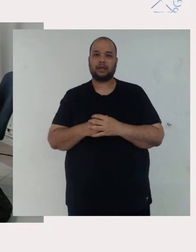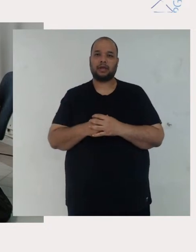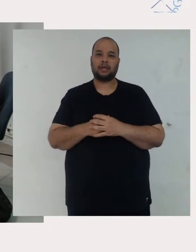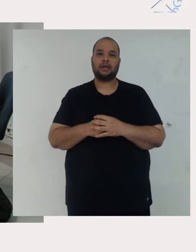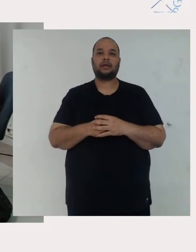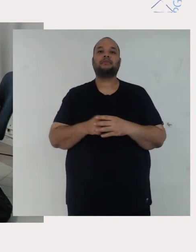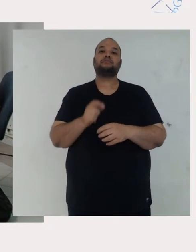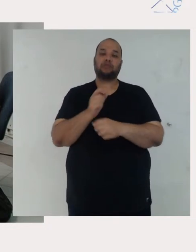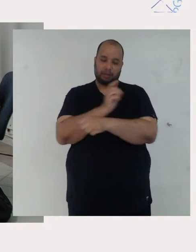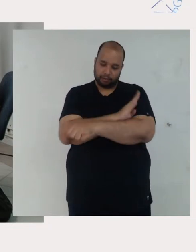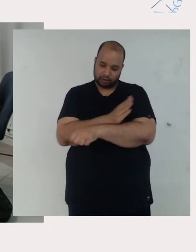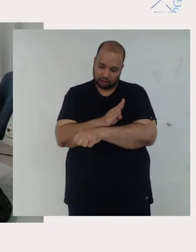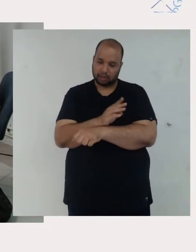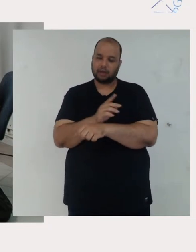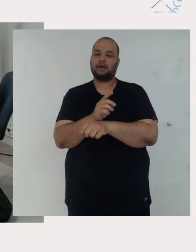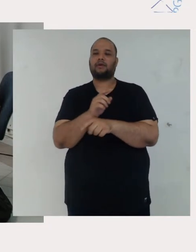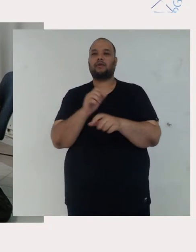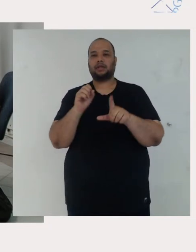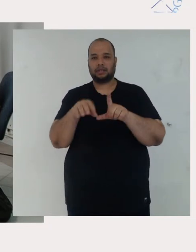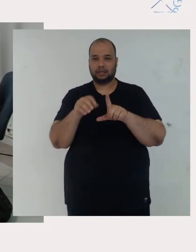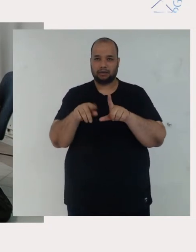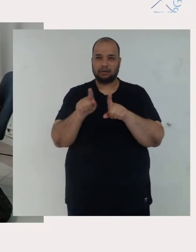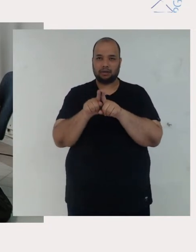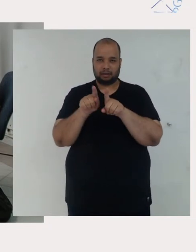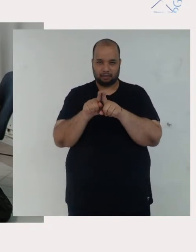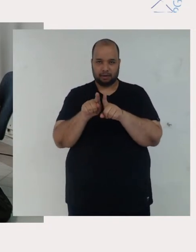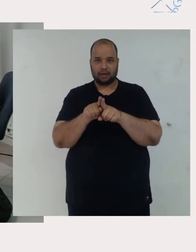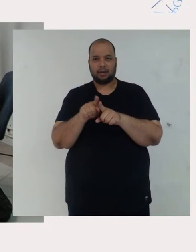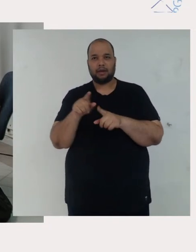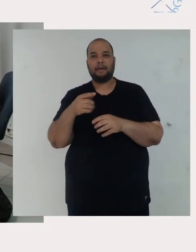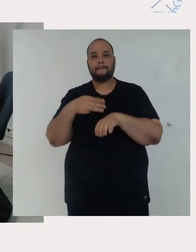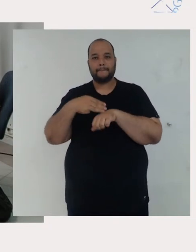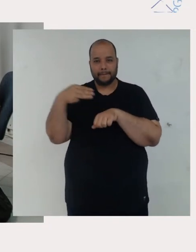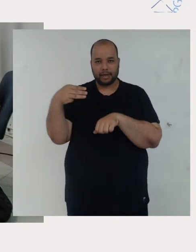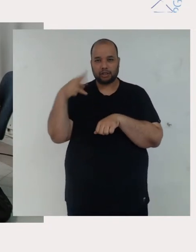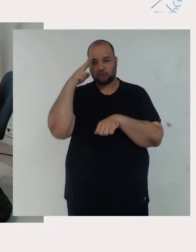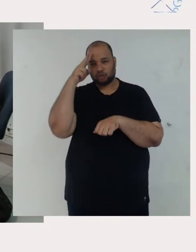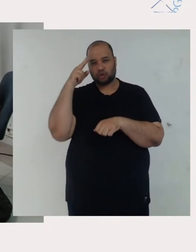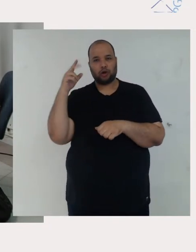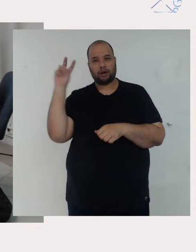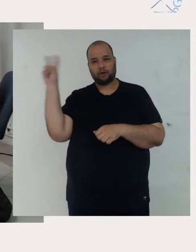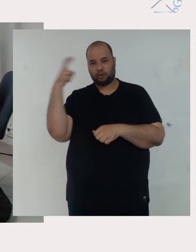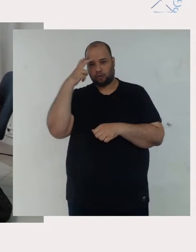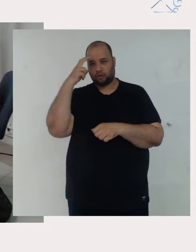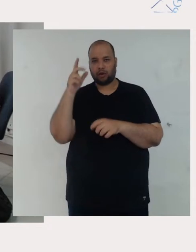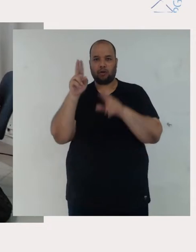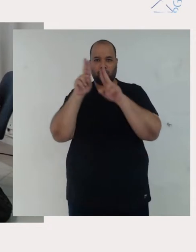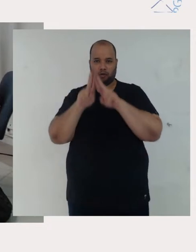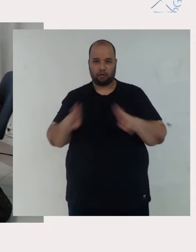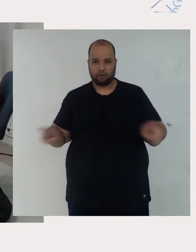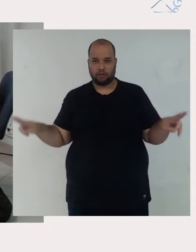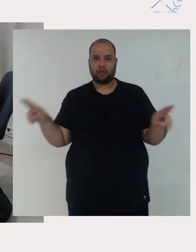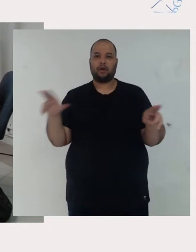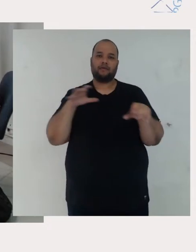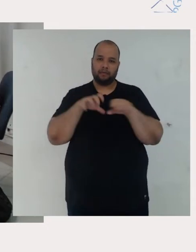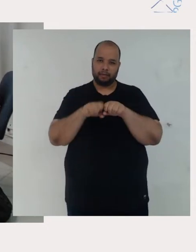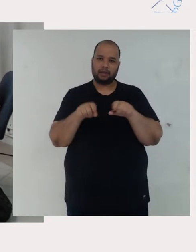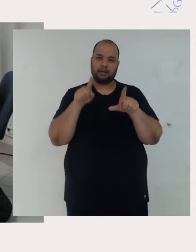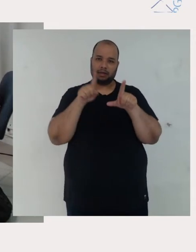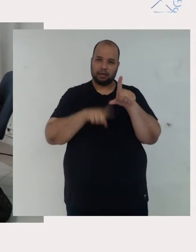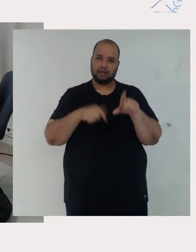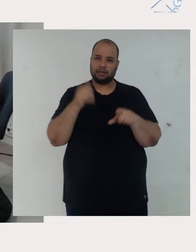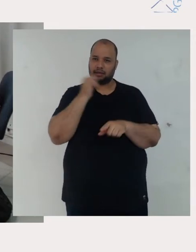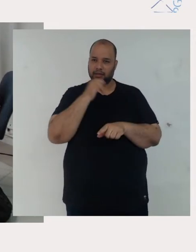licenciatura e bacharelado pela UFSC, mestre em História Cultural pela UFSC, graduada em Letras Italiano pela UFSC também,